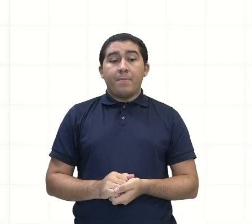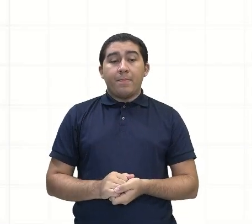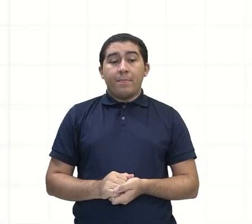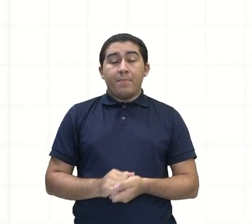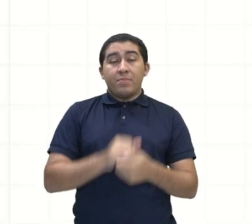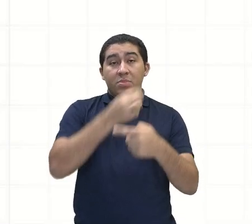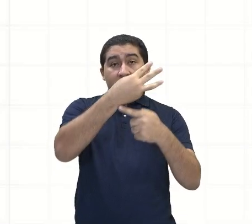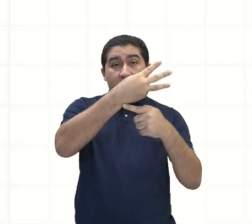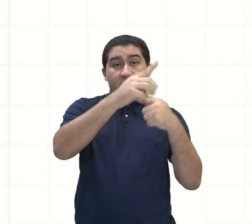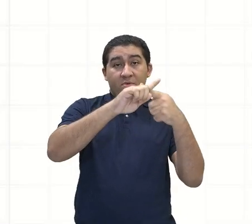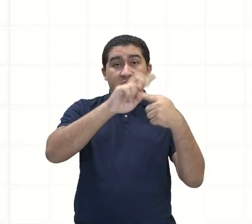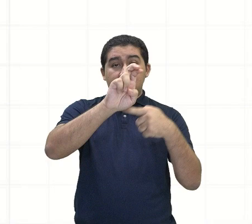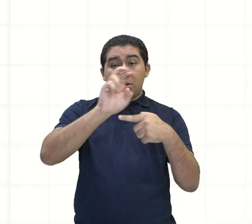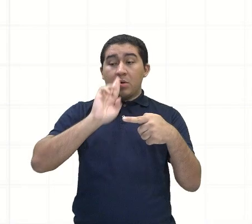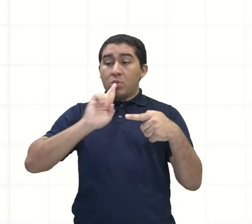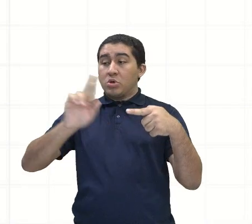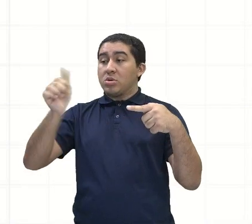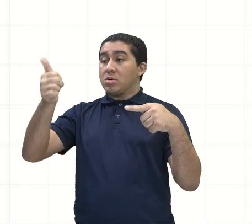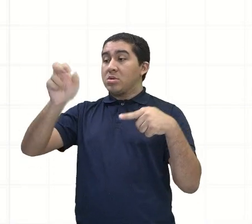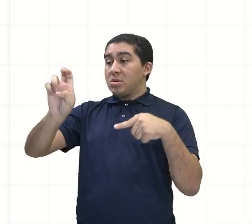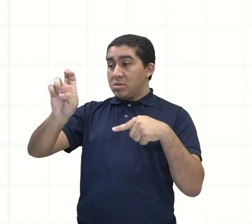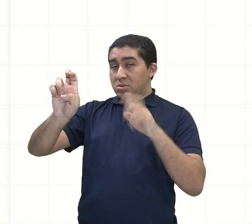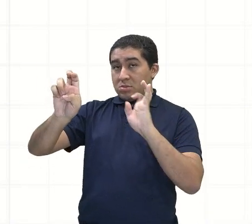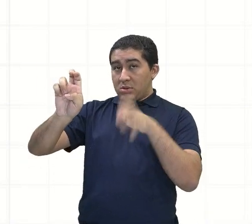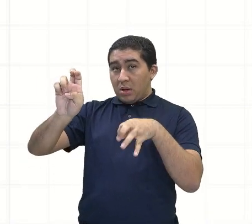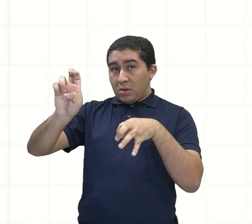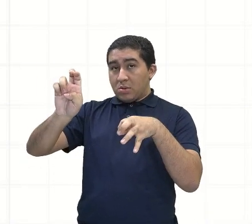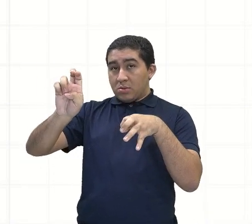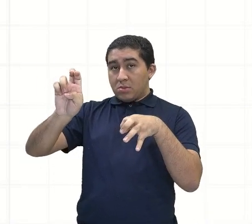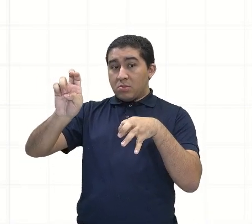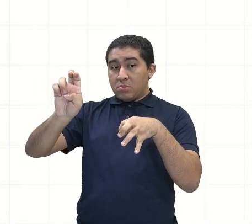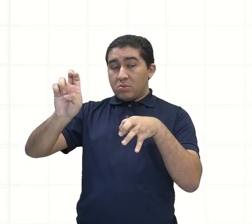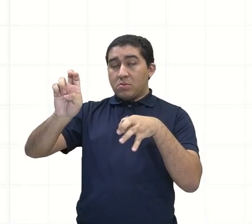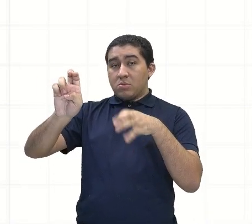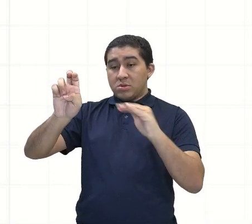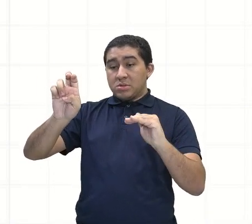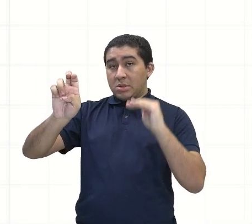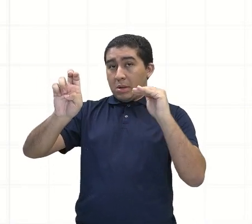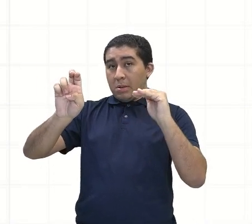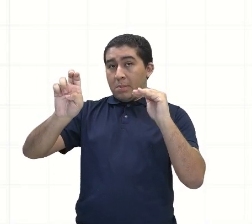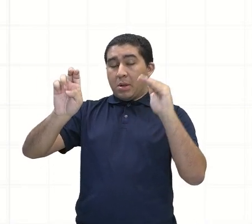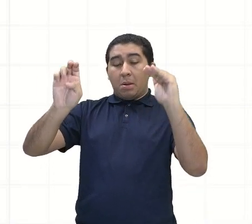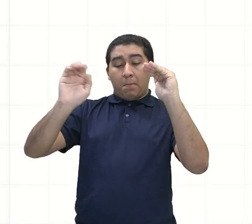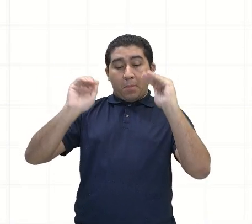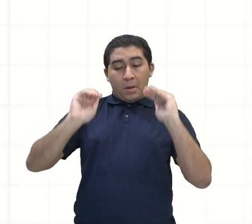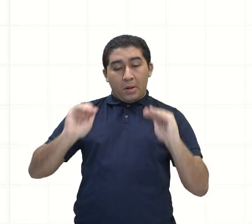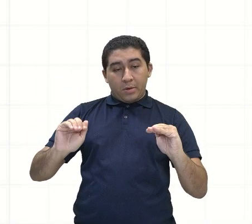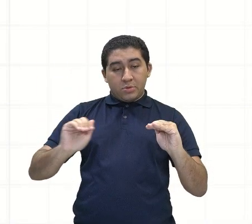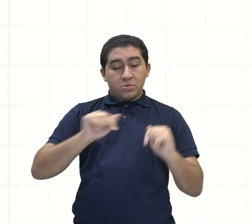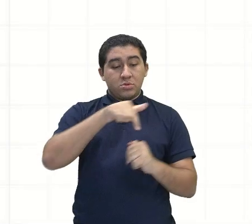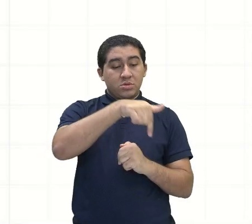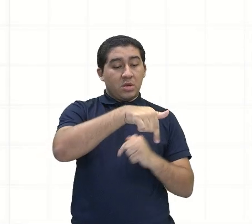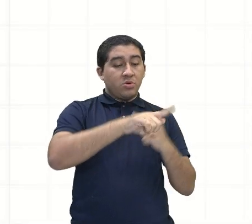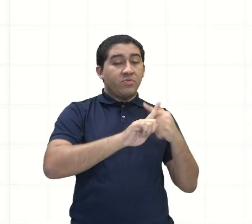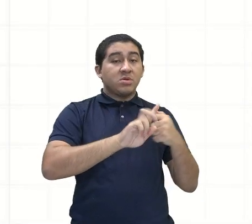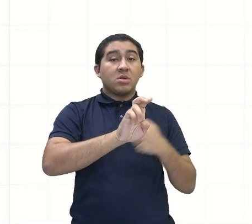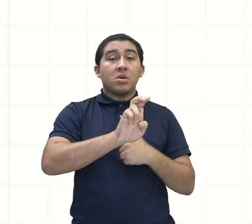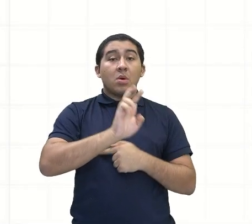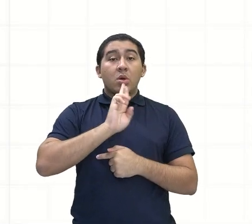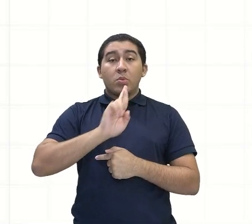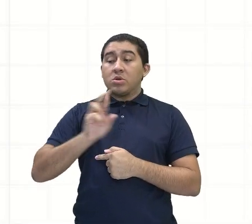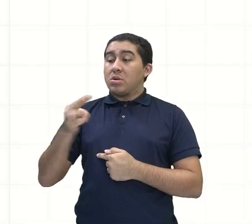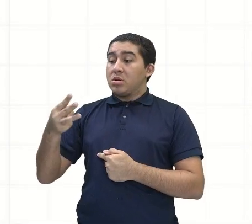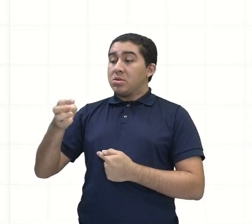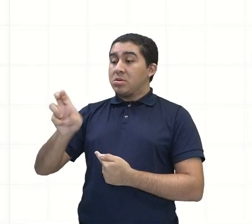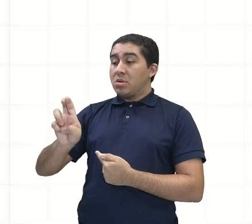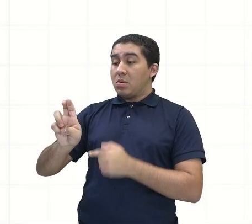3 vezes 5 é igual a 15. Ó, 3 vezes 5, 15. 7 vezes 5,